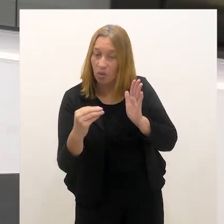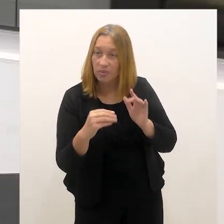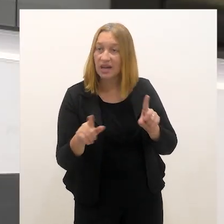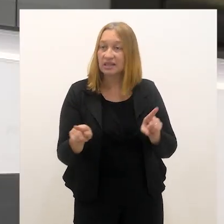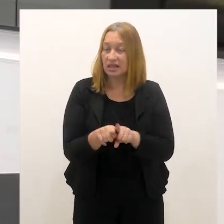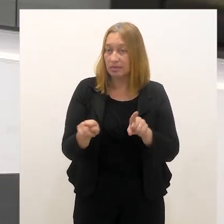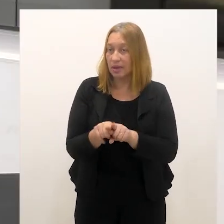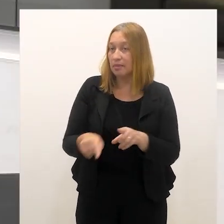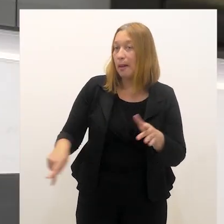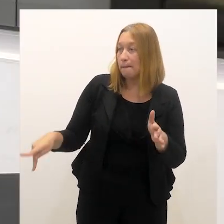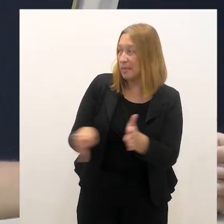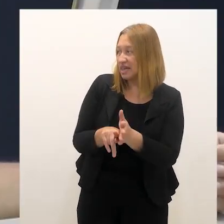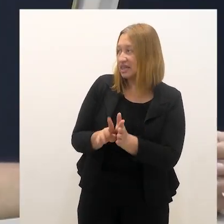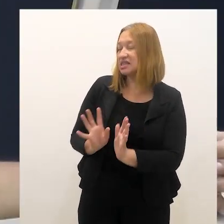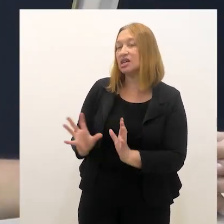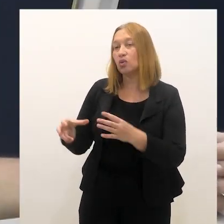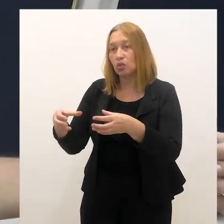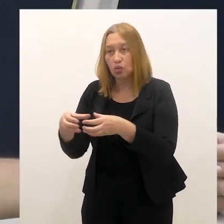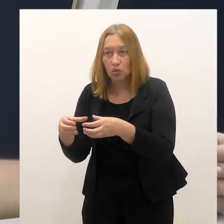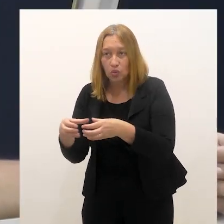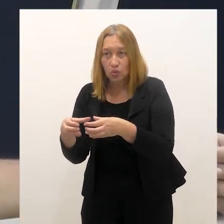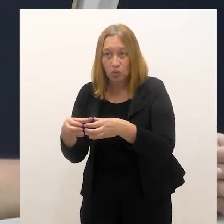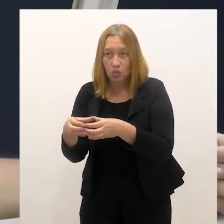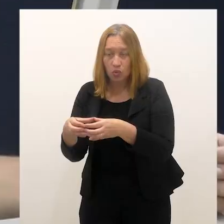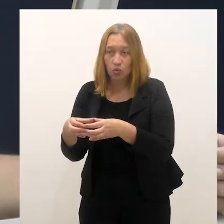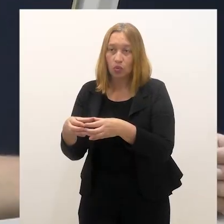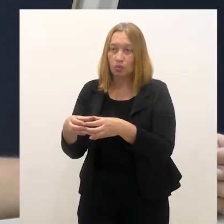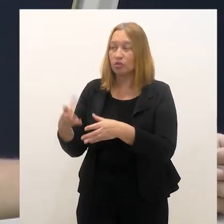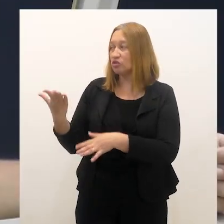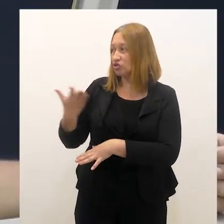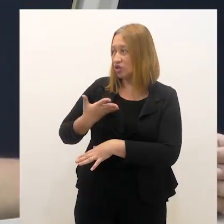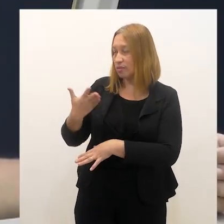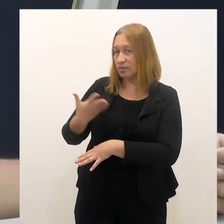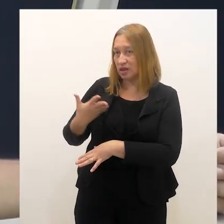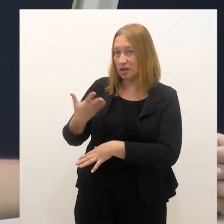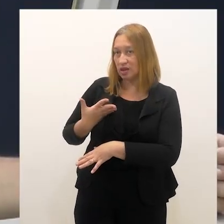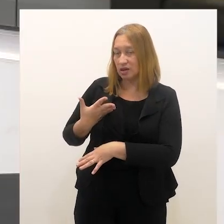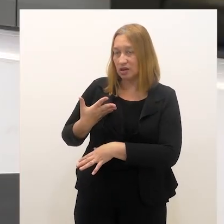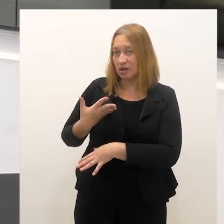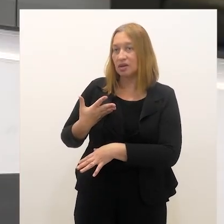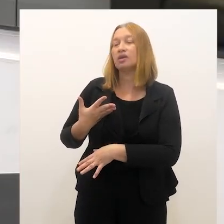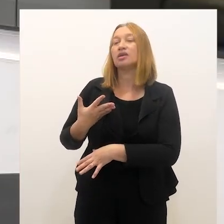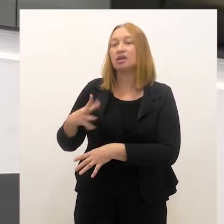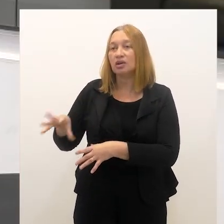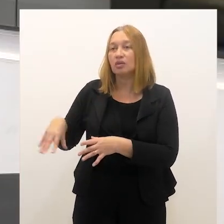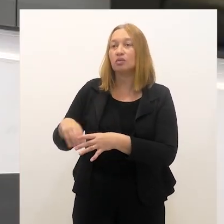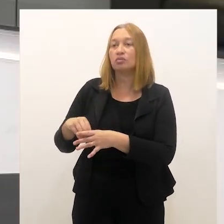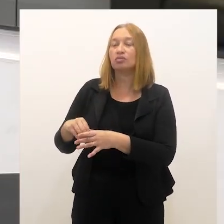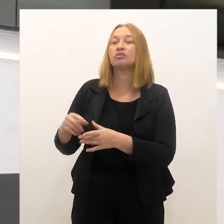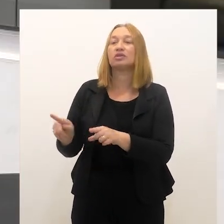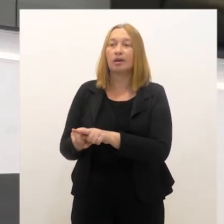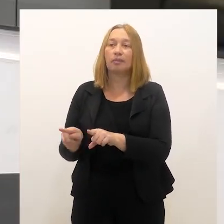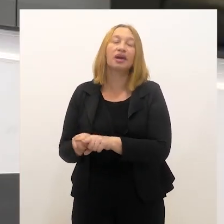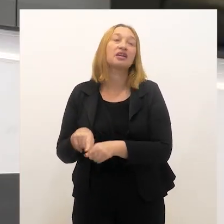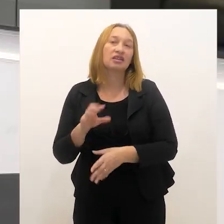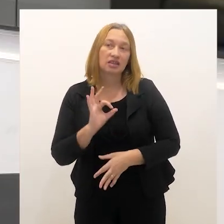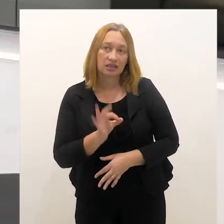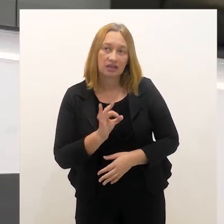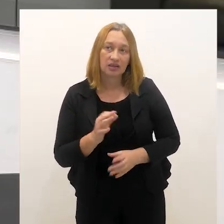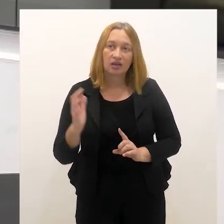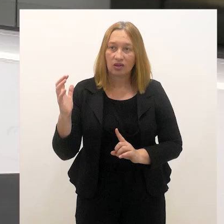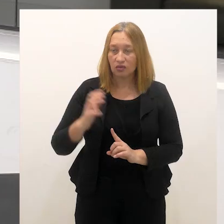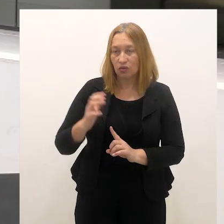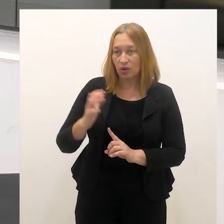aquele pertencimento entre a sua galera, entre aspas, e acabam entrando nessa onda também. Pois